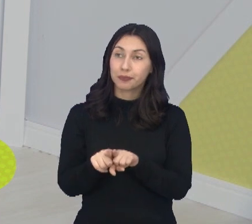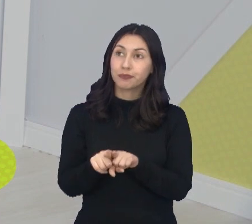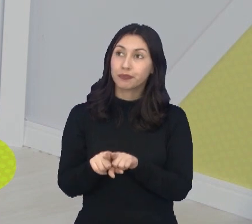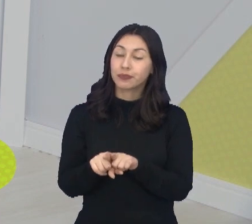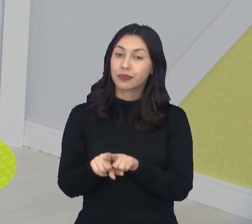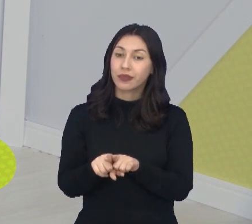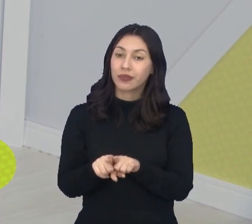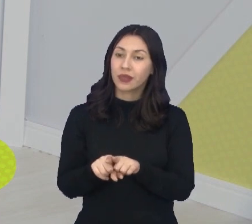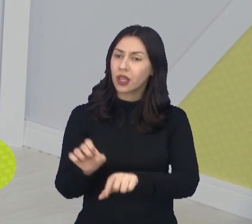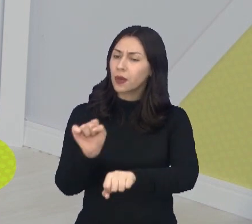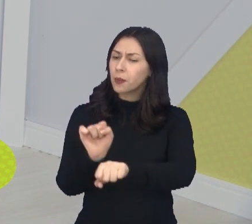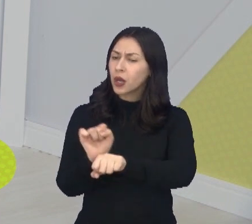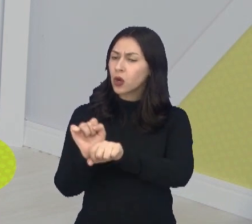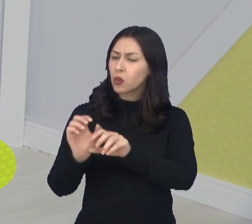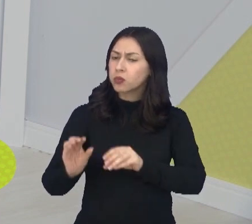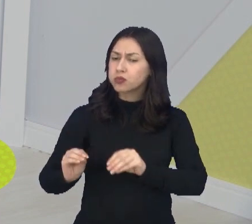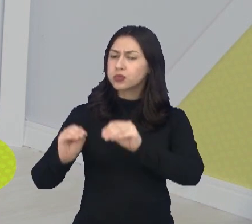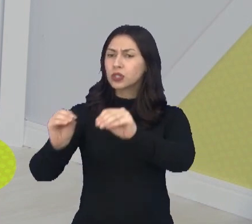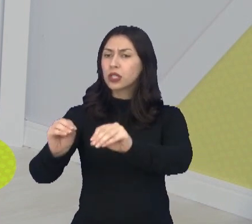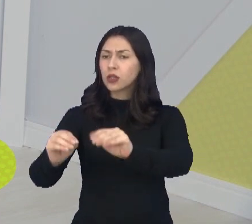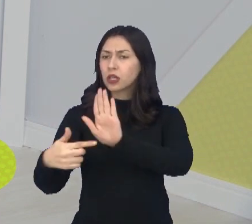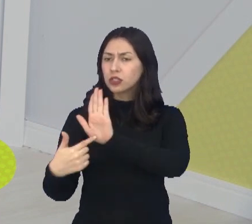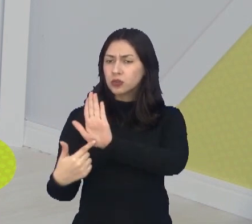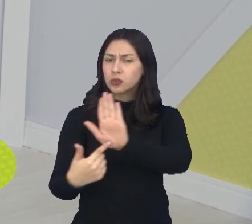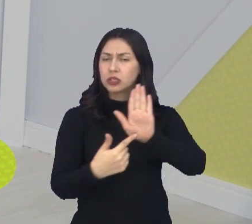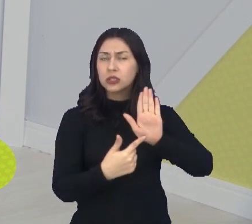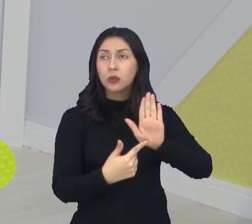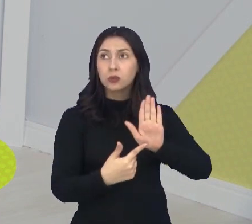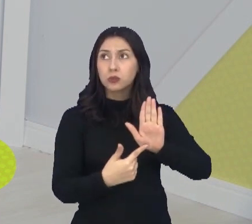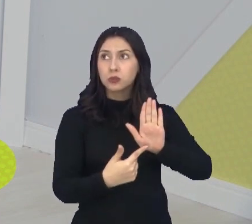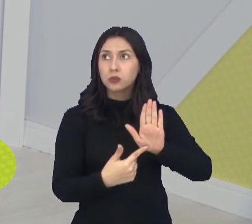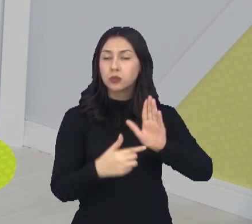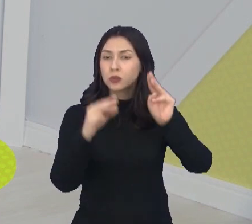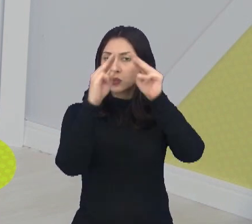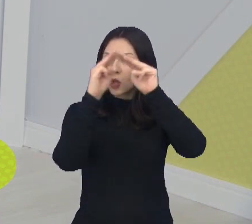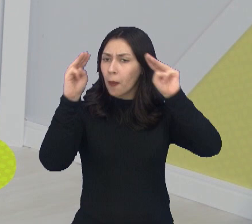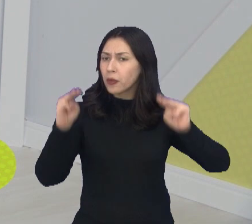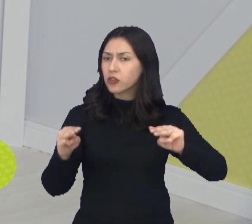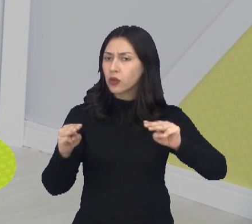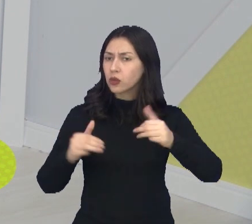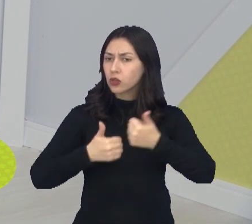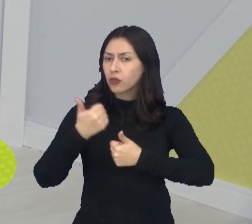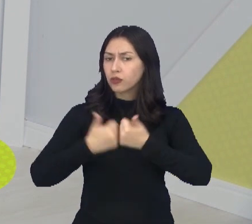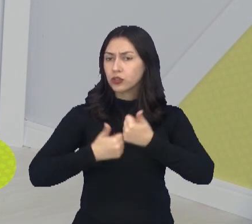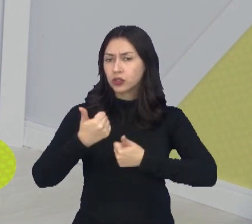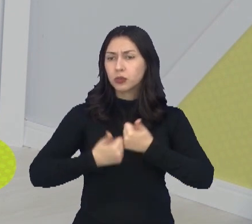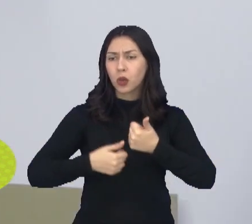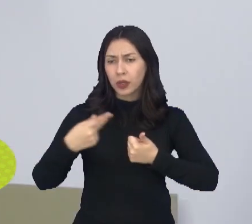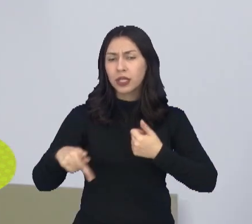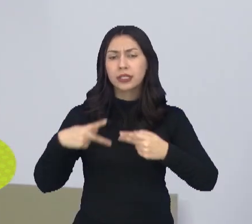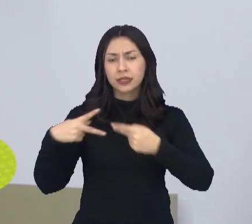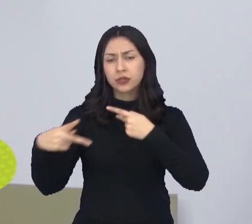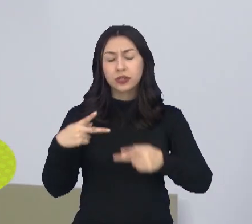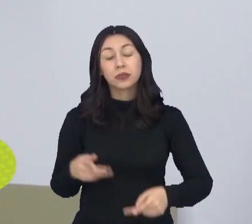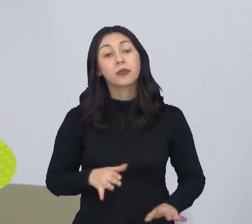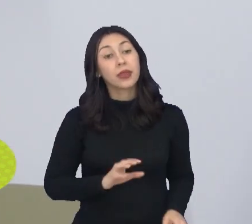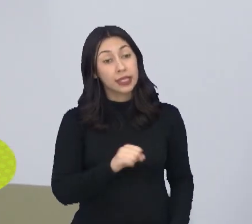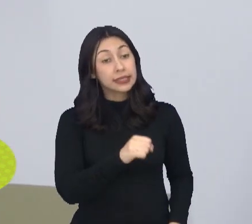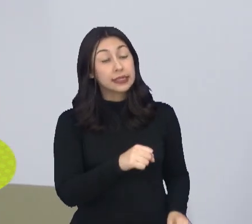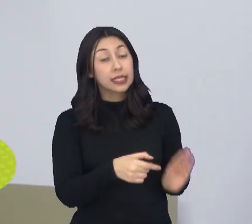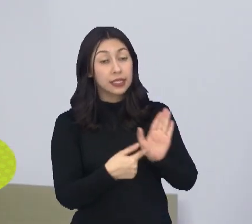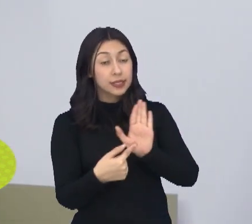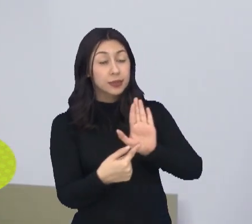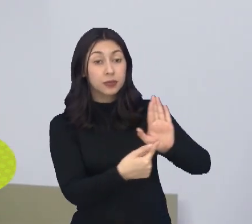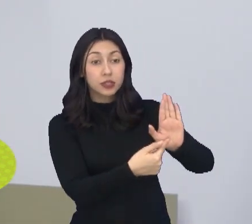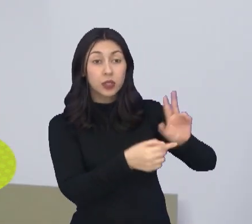foi prorrogado, né, Brunão, a exposição lá no Museu do Futebol, lá no Martins Pereira, né? Isso, o museu, a exposição que está